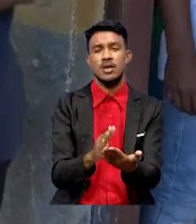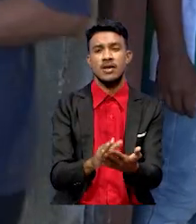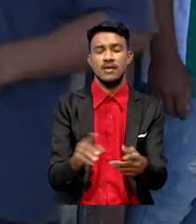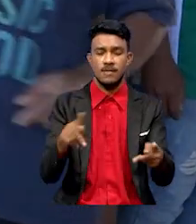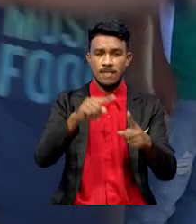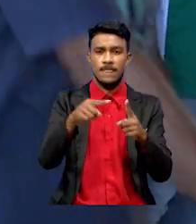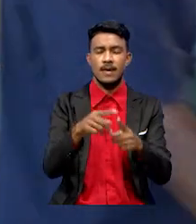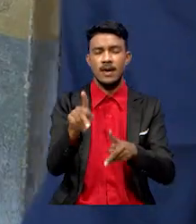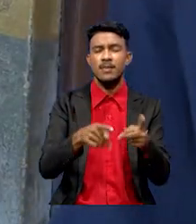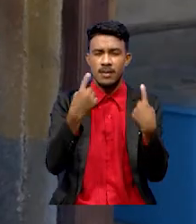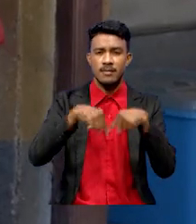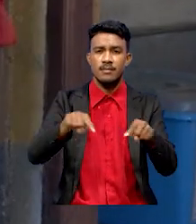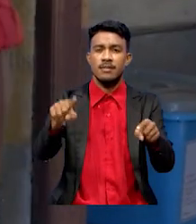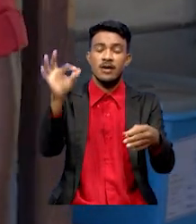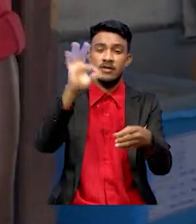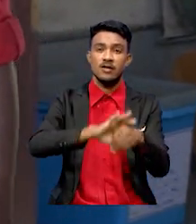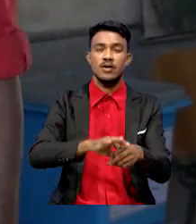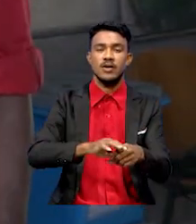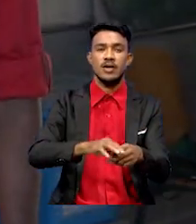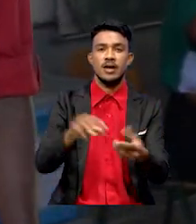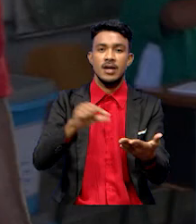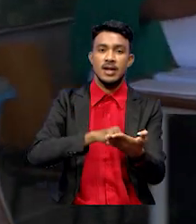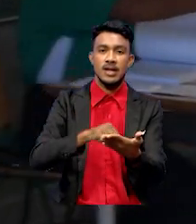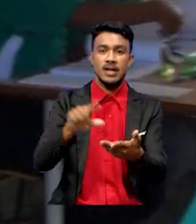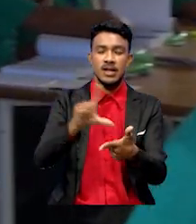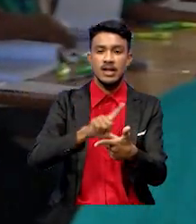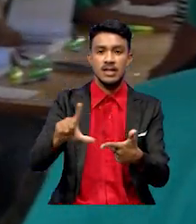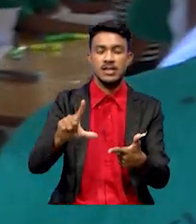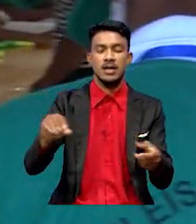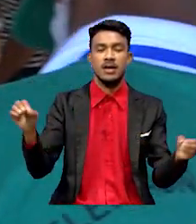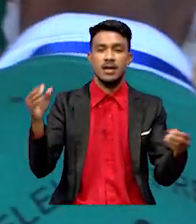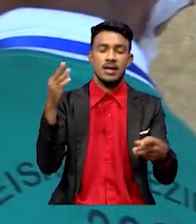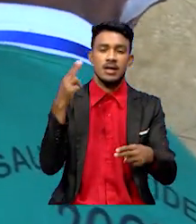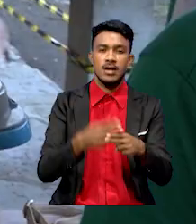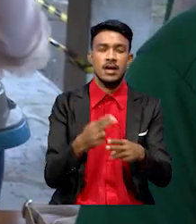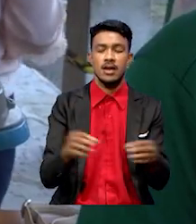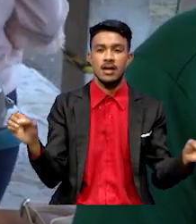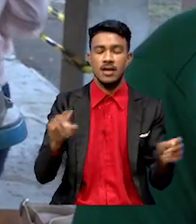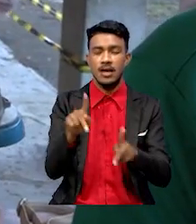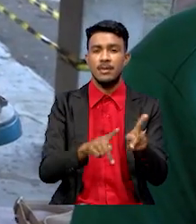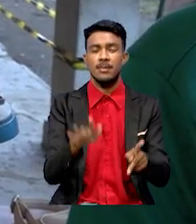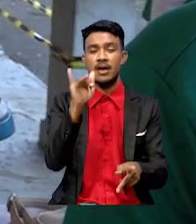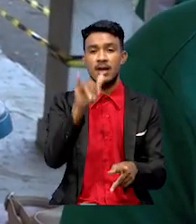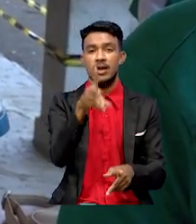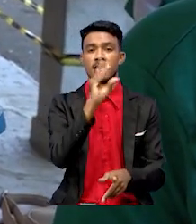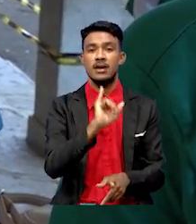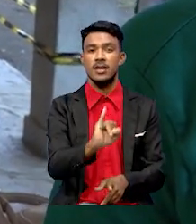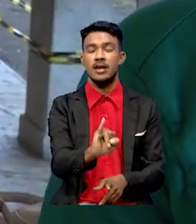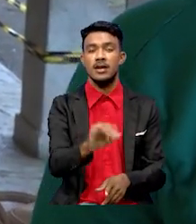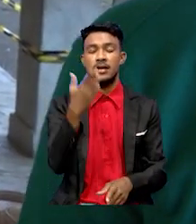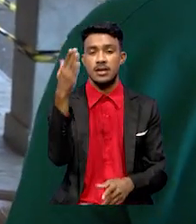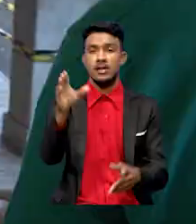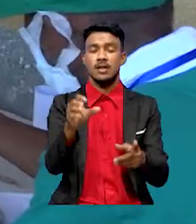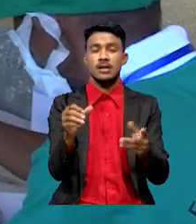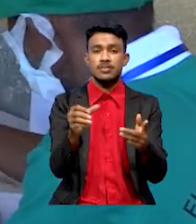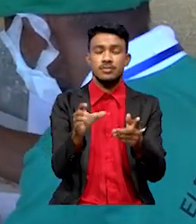vai EMA tu ba vota e lista na rola ia será tinona kata EMA na bem mas hela ya dili rasi ni suku ya dili ni tuiri